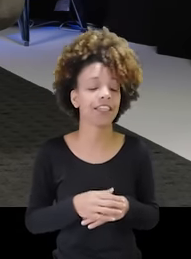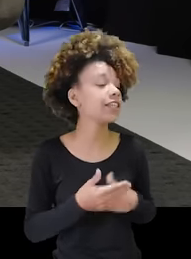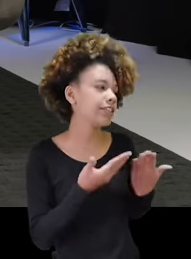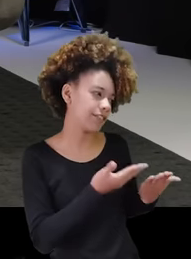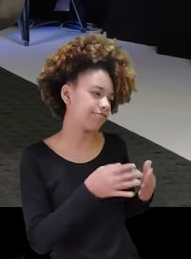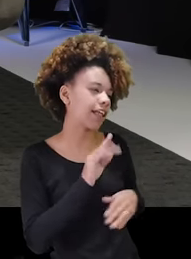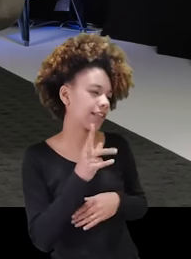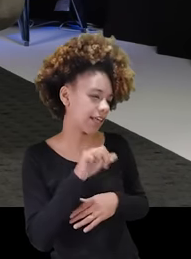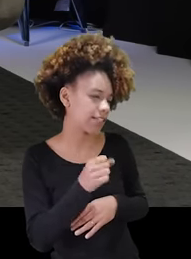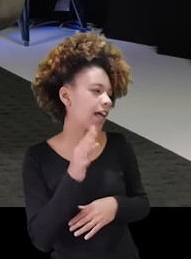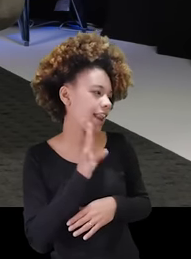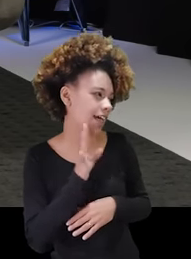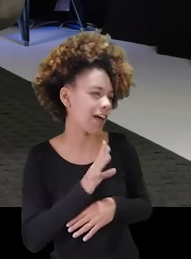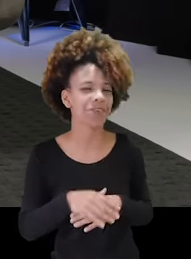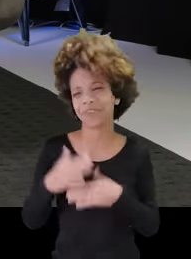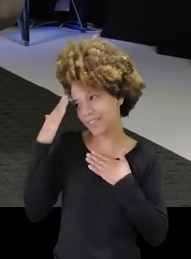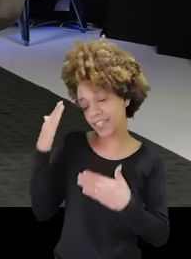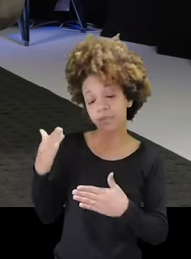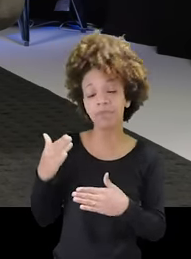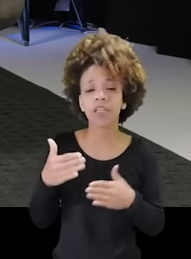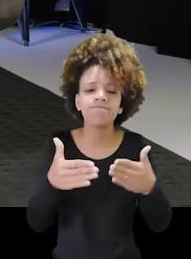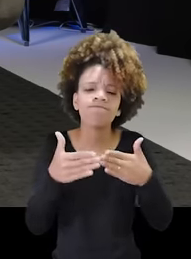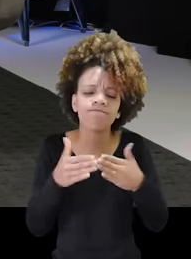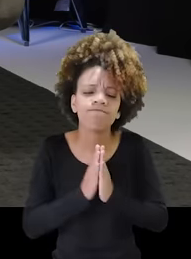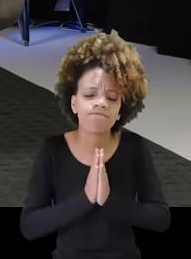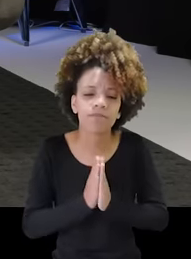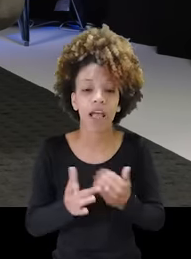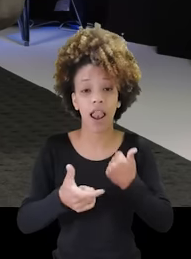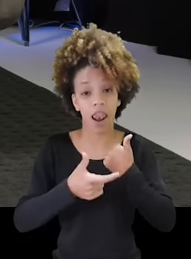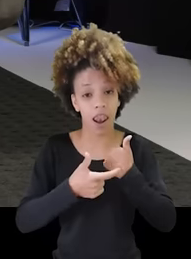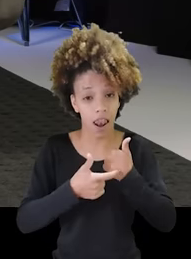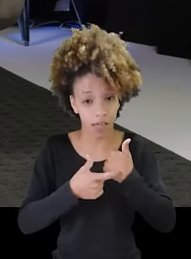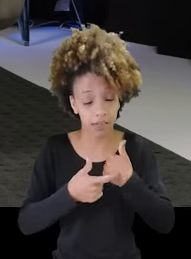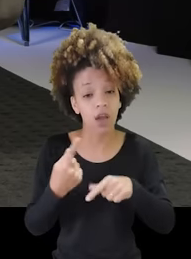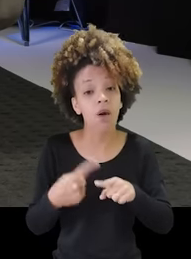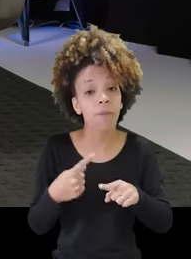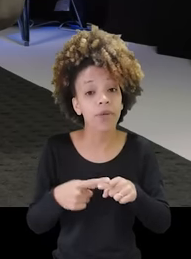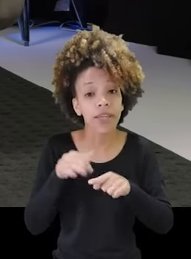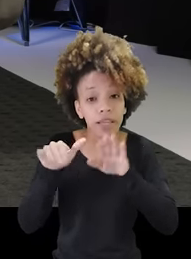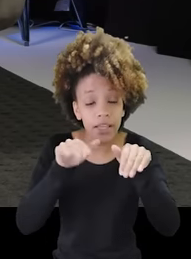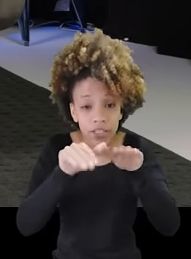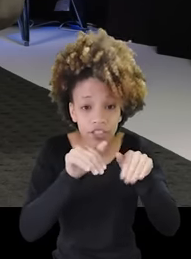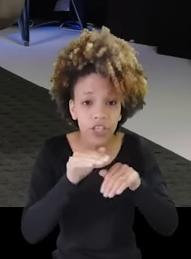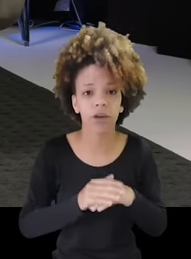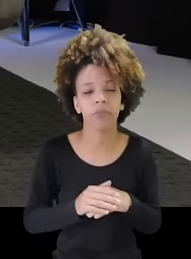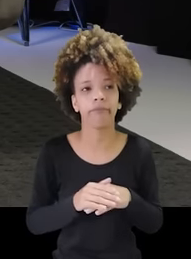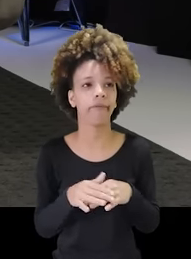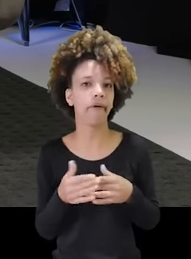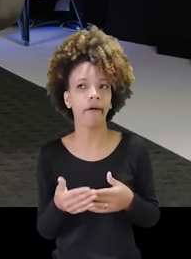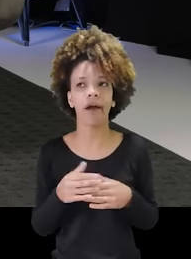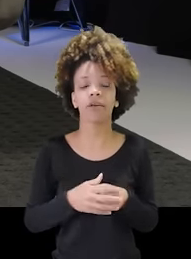agora se você tá isso é muito legal e faz um favor para mim cara pelo amor de Deus dá o like porque o like ele chama